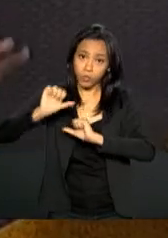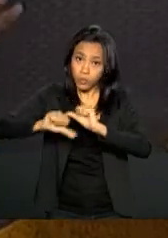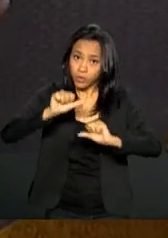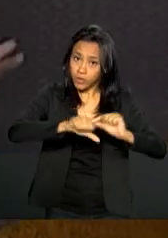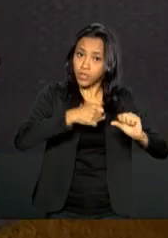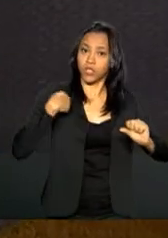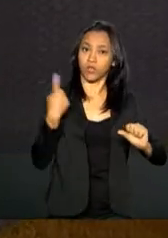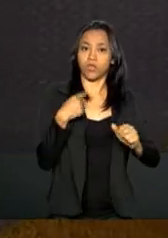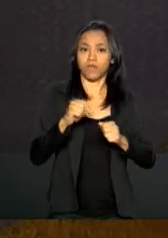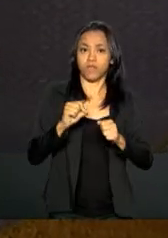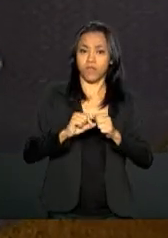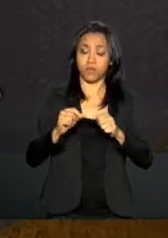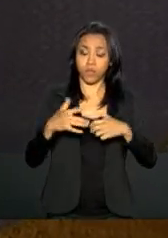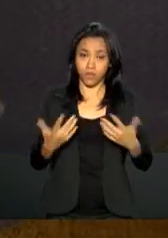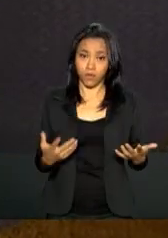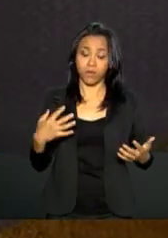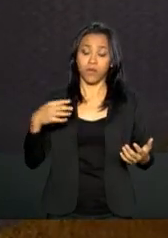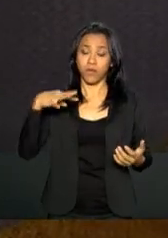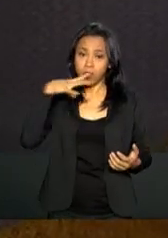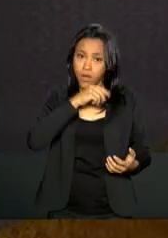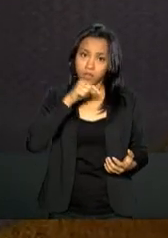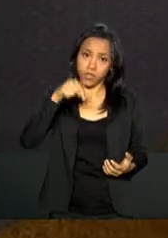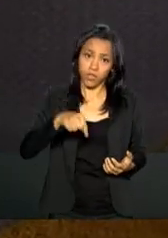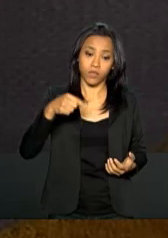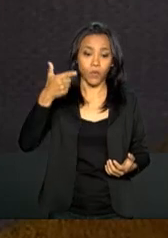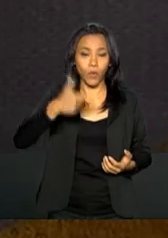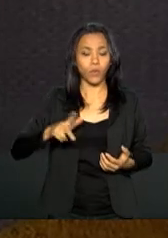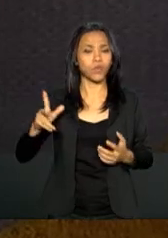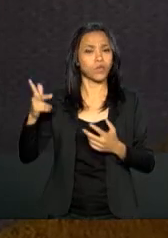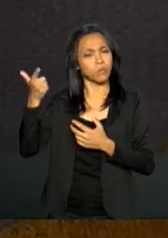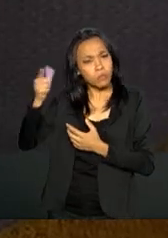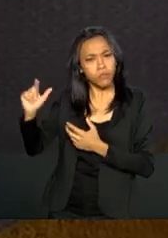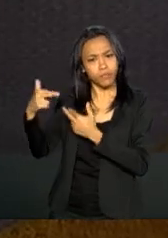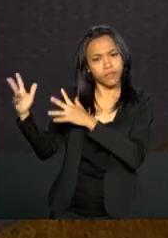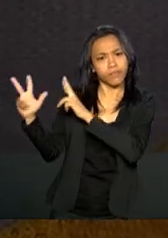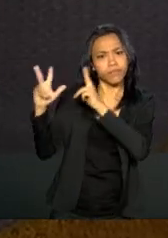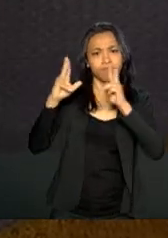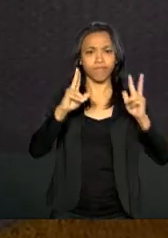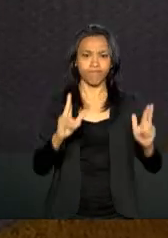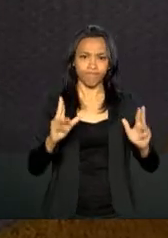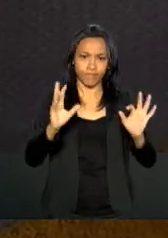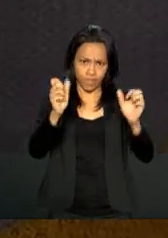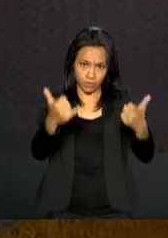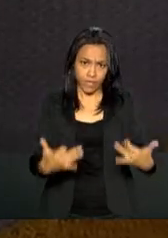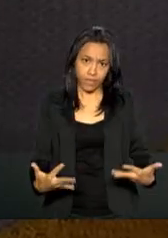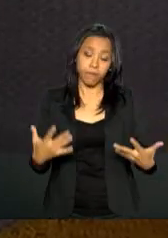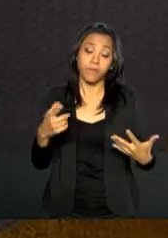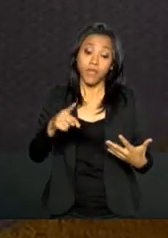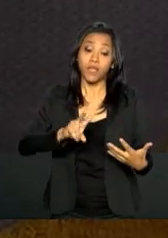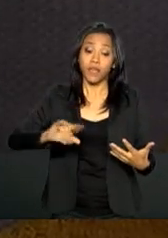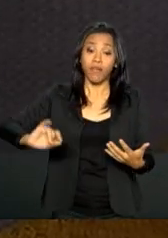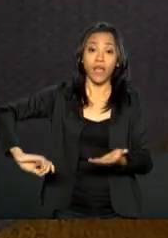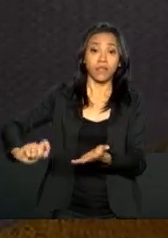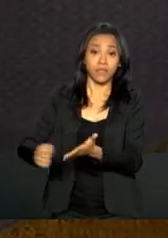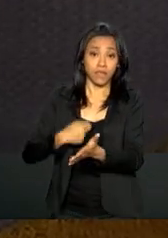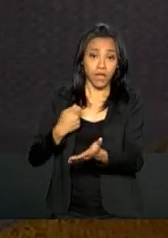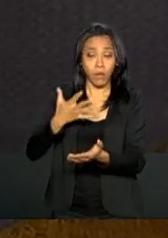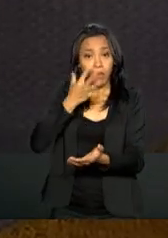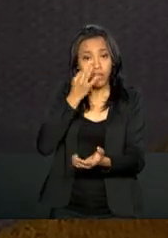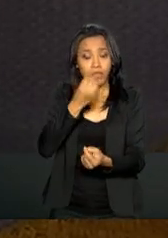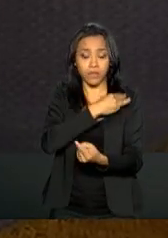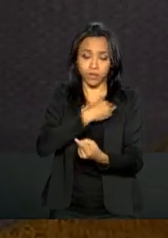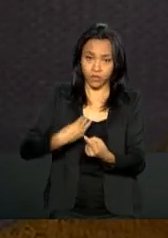é a reforma e faço aqui mais um corte o gustavo me disse que assinar singelamente com a presença do ministro gilmar é o